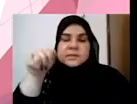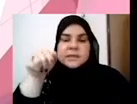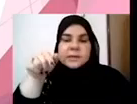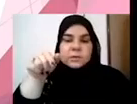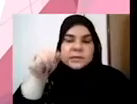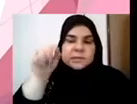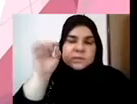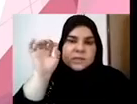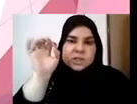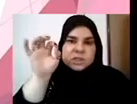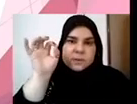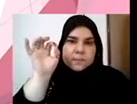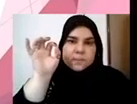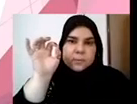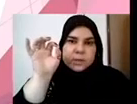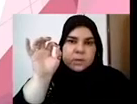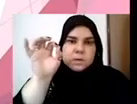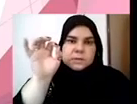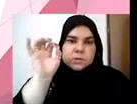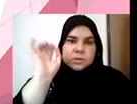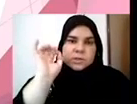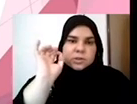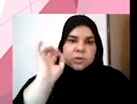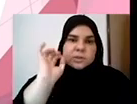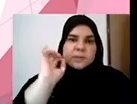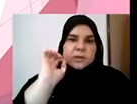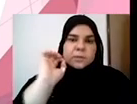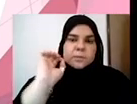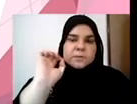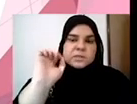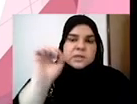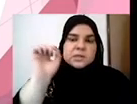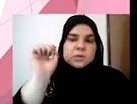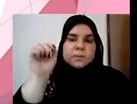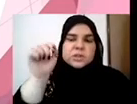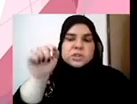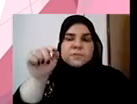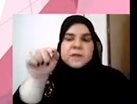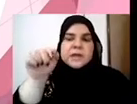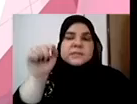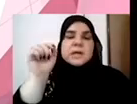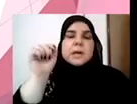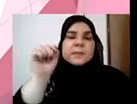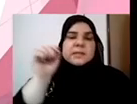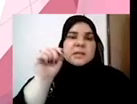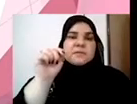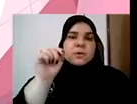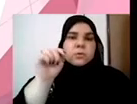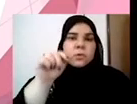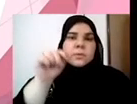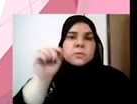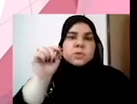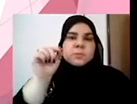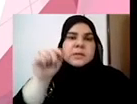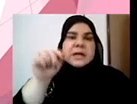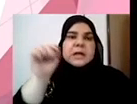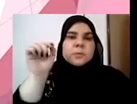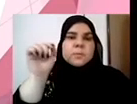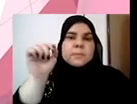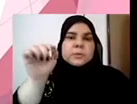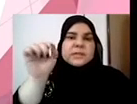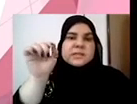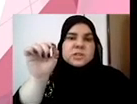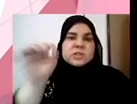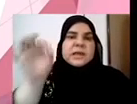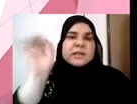Ainda não está em notação científica. Por enquanto, eu só estou explicando para vocês como que a gente faz para escrever o número multiplicado